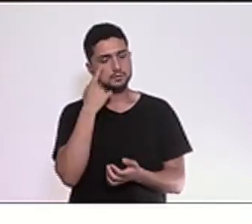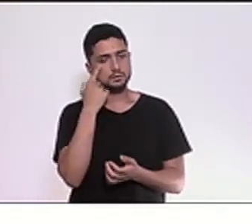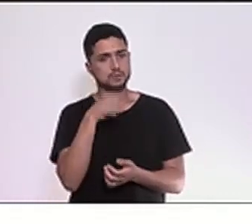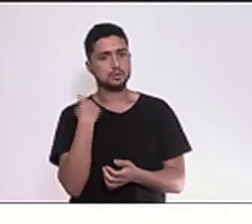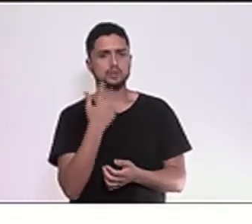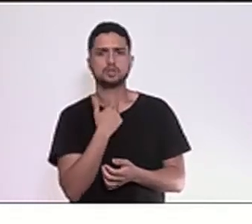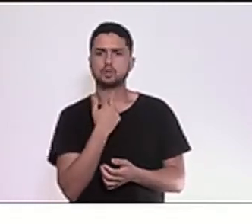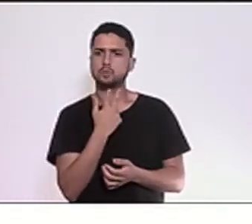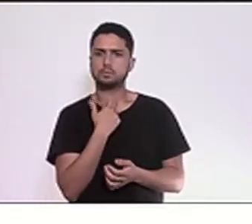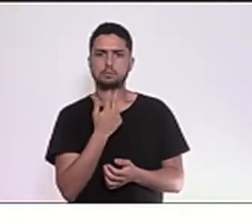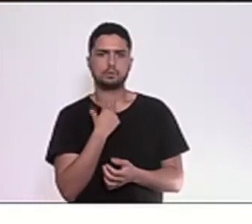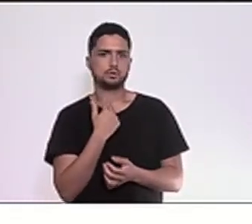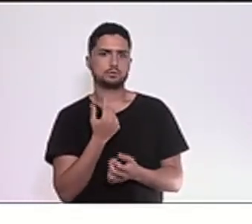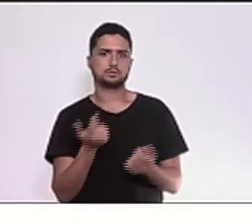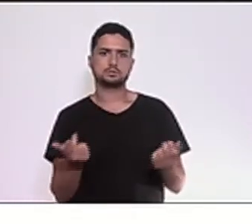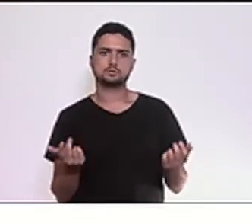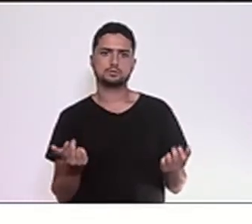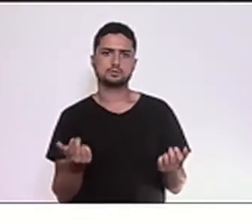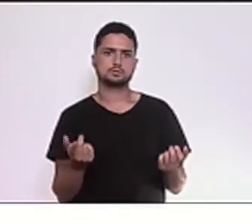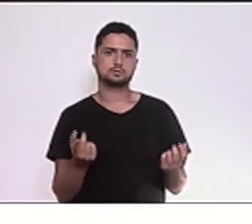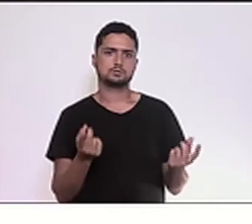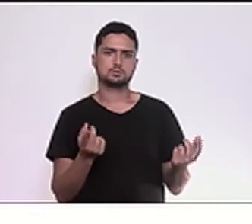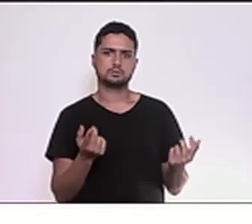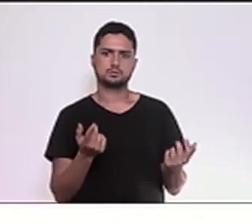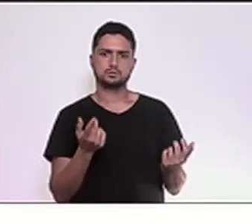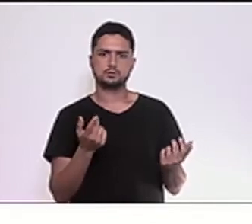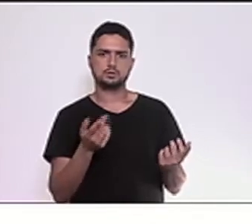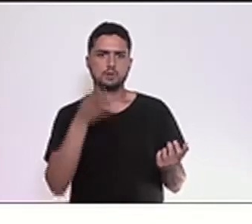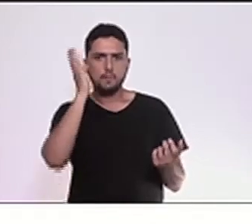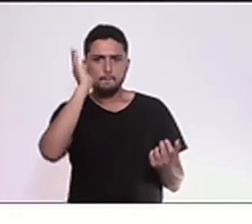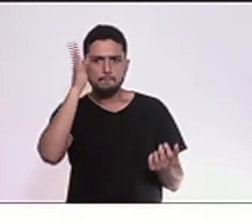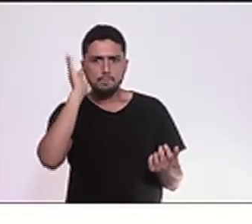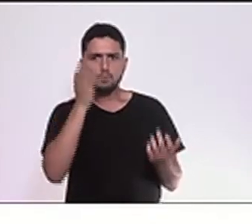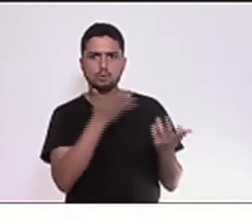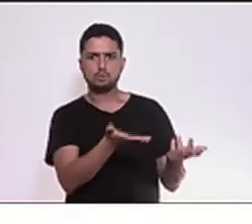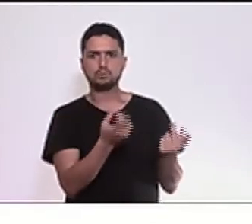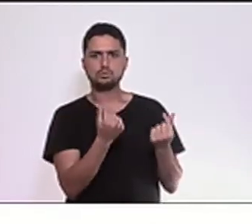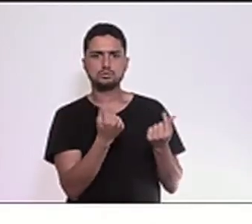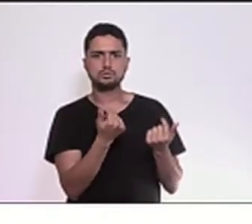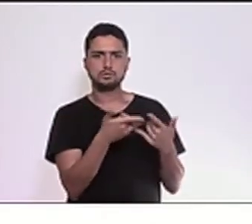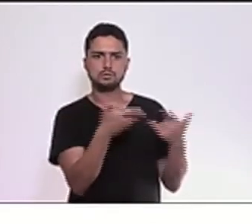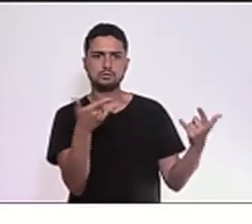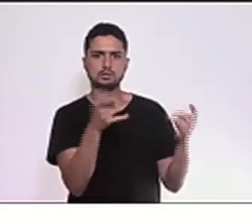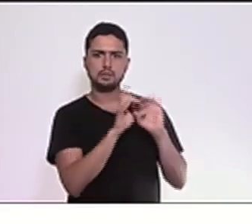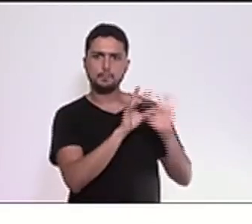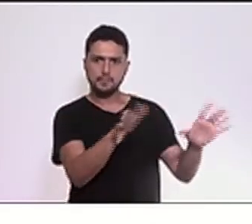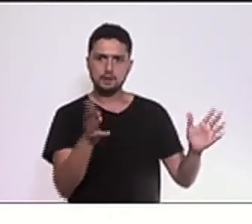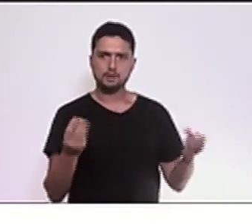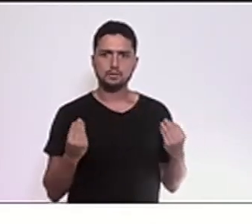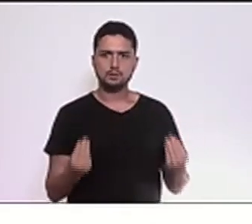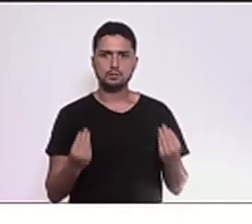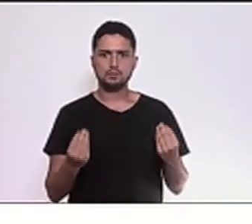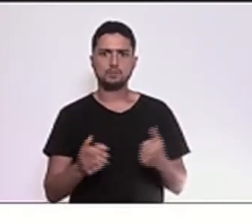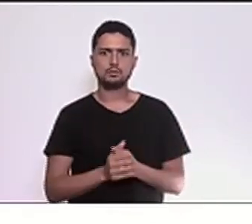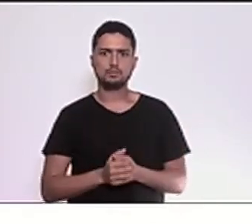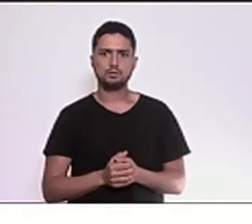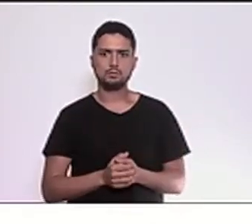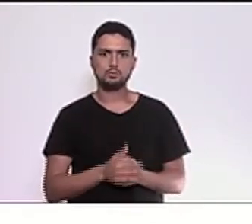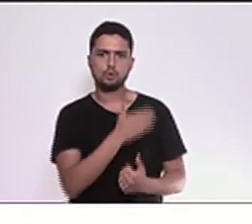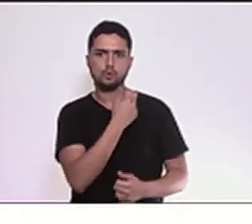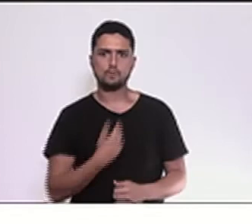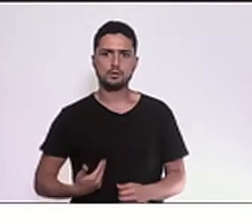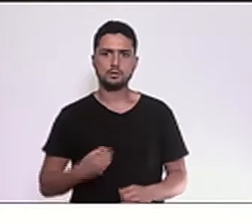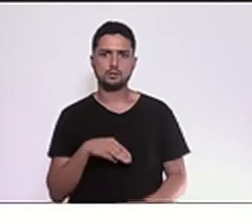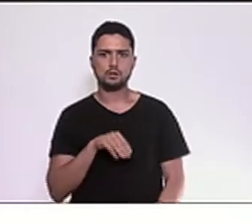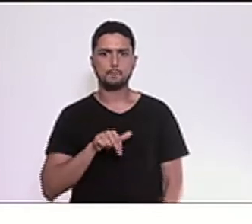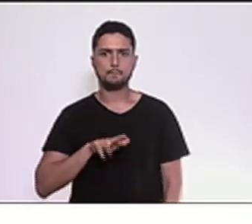podemos cometer uma burrada tamanha em dar esse cheque branco para o governador, deputado